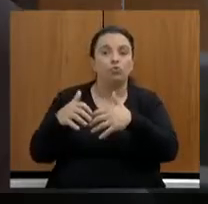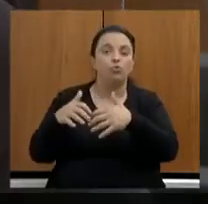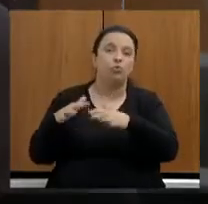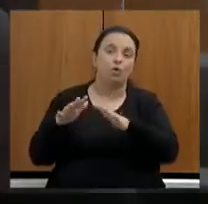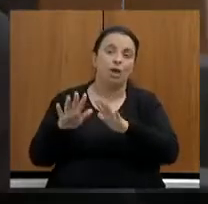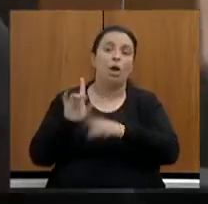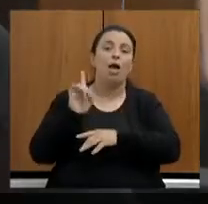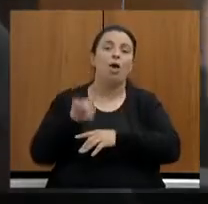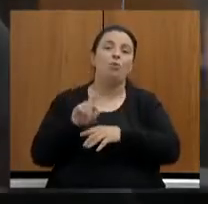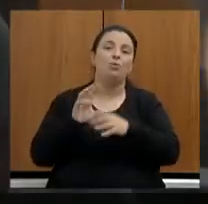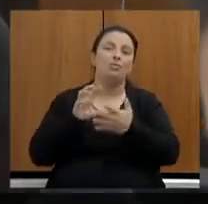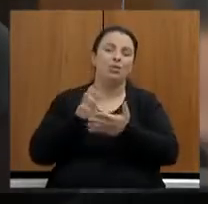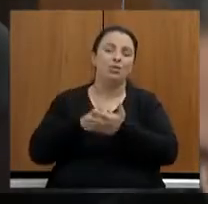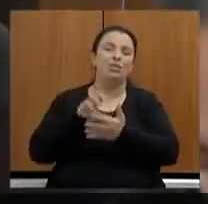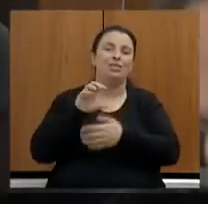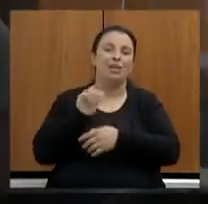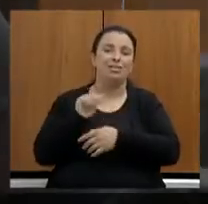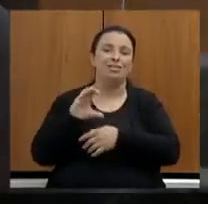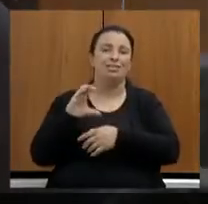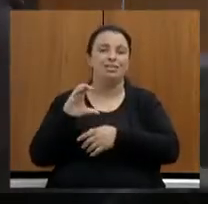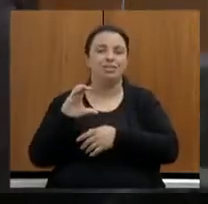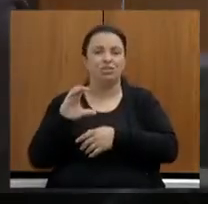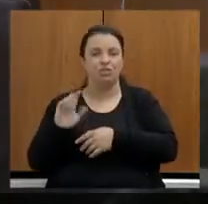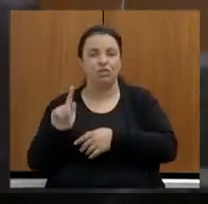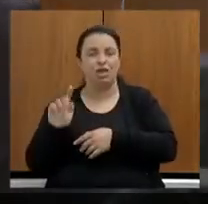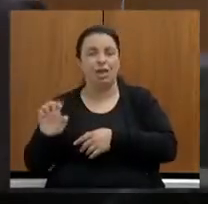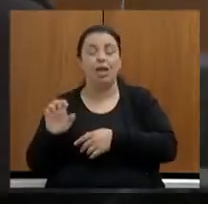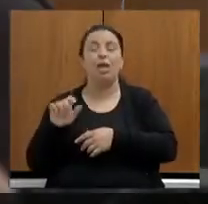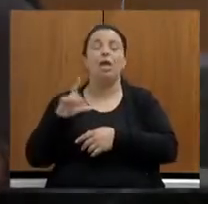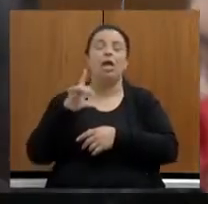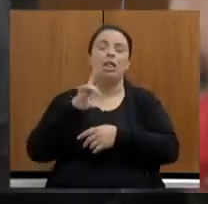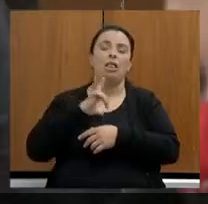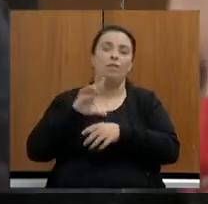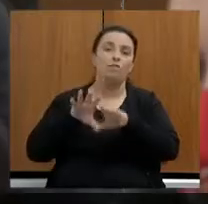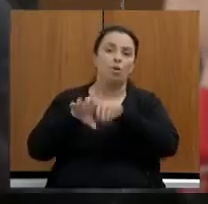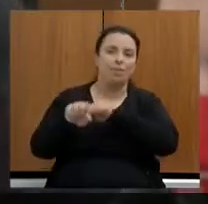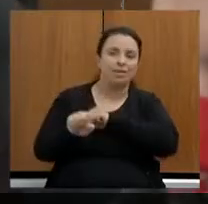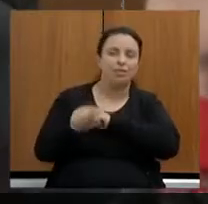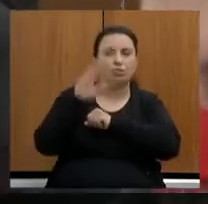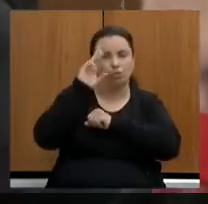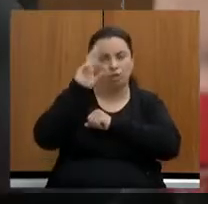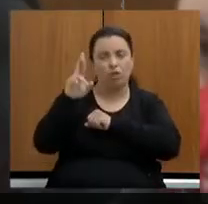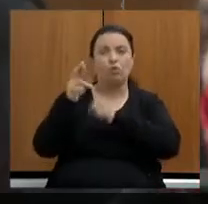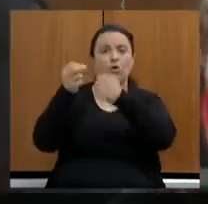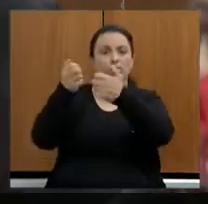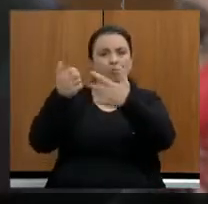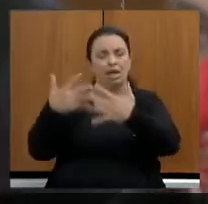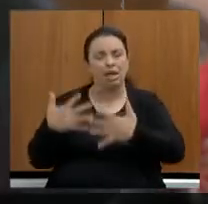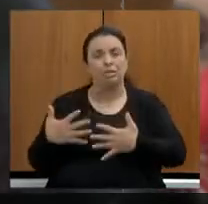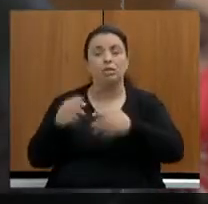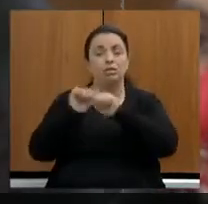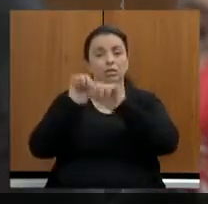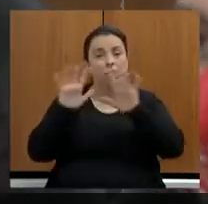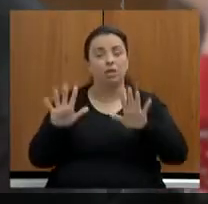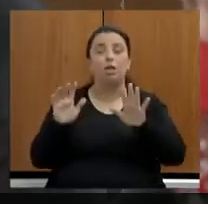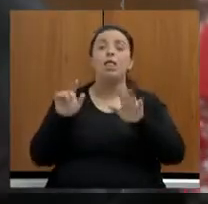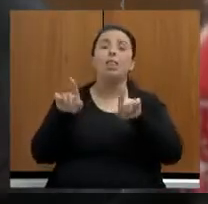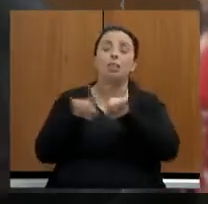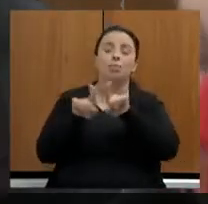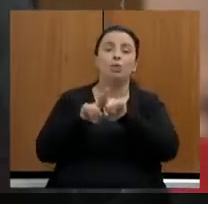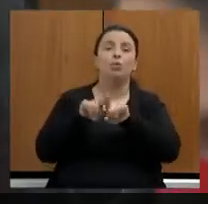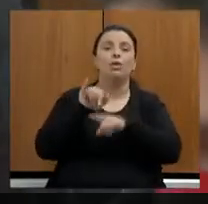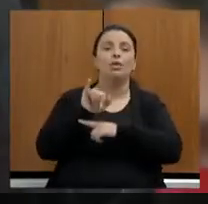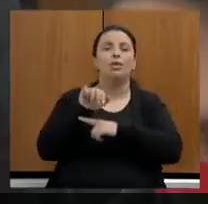nossa setorial da CG vem fazendo esse processo de formação dos diretores de escola e acompanharam esclarecimento também junto os inspetores escolares